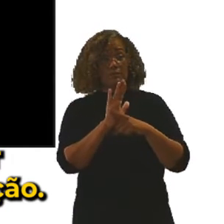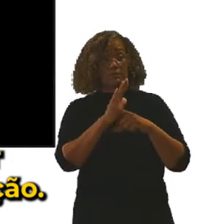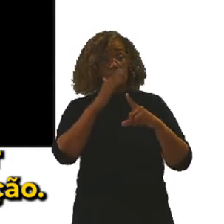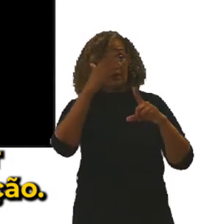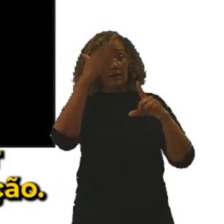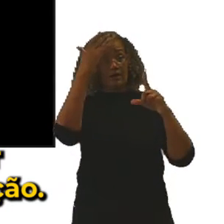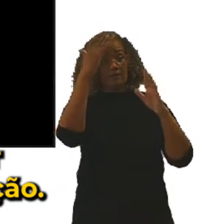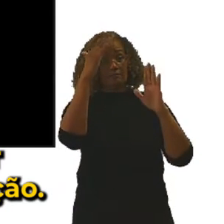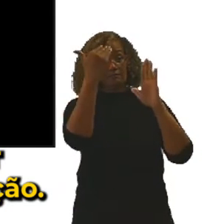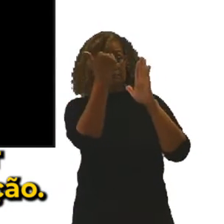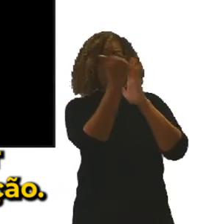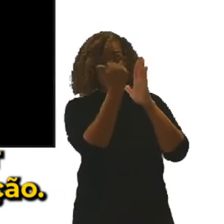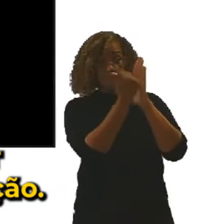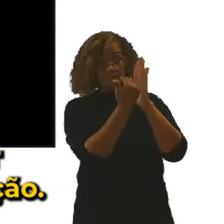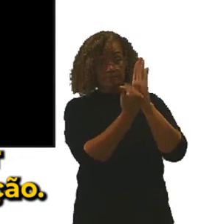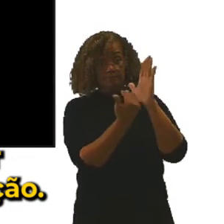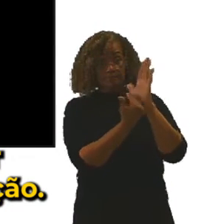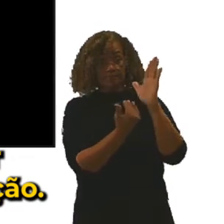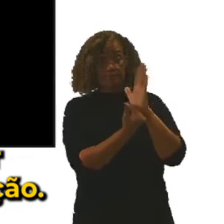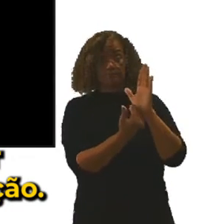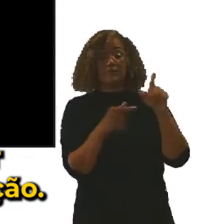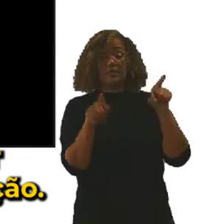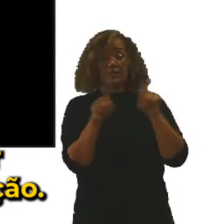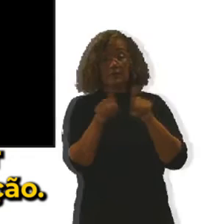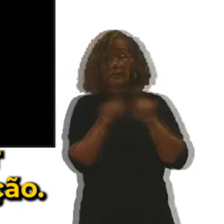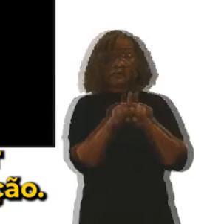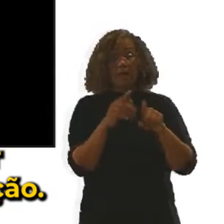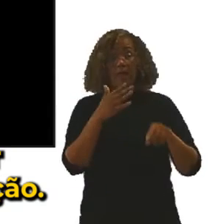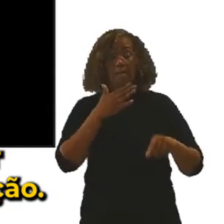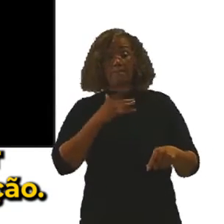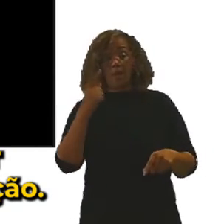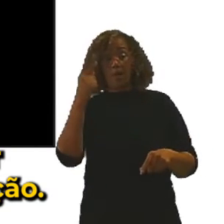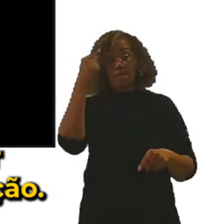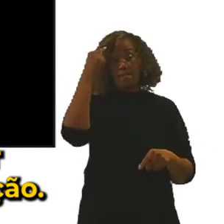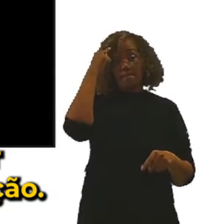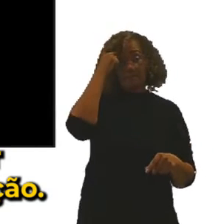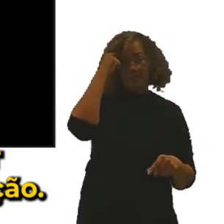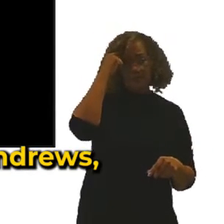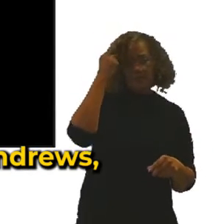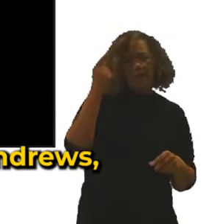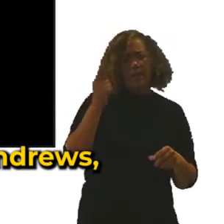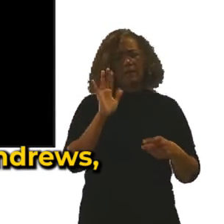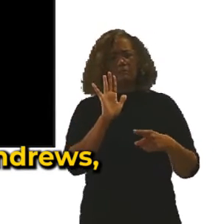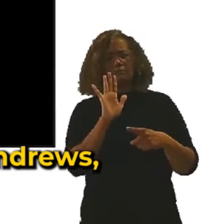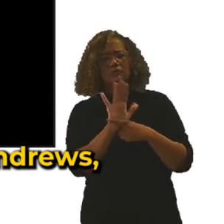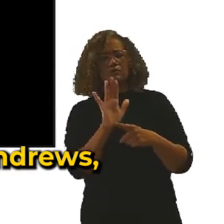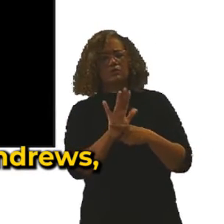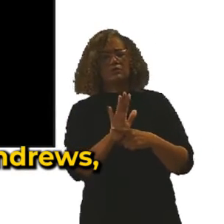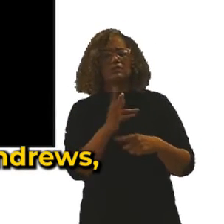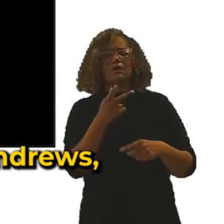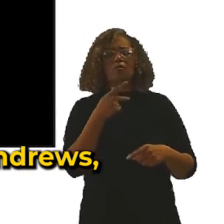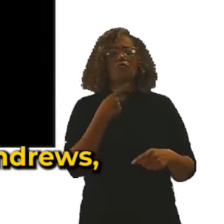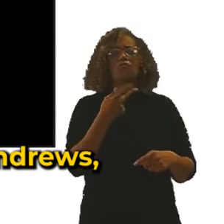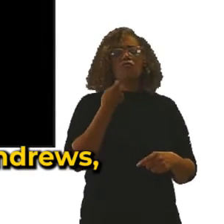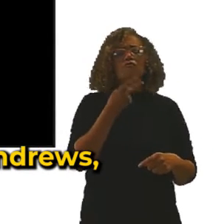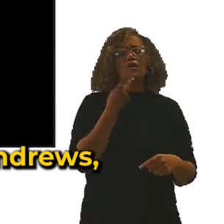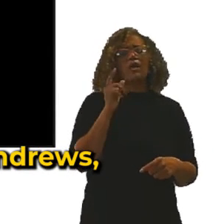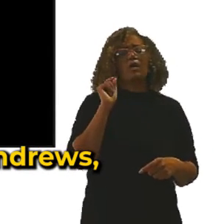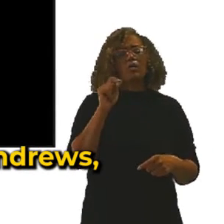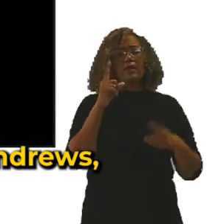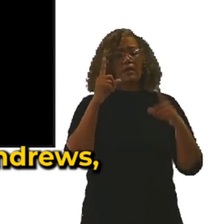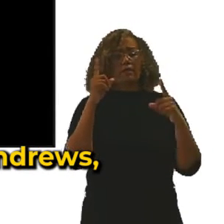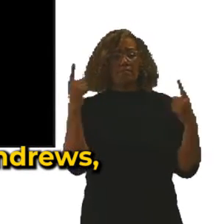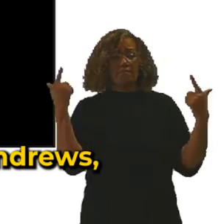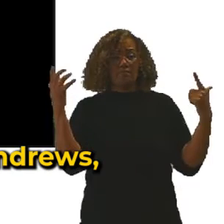possam acompanhar a minha linha de raciocínio de exposição. Eu falarei, então, da influência